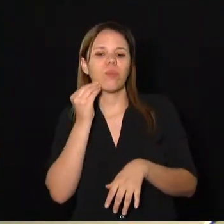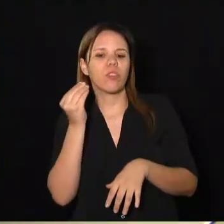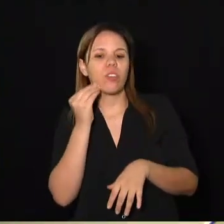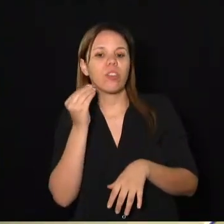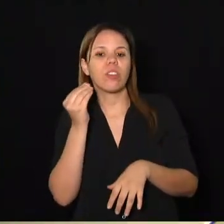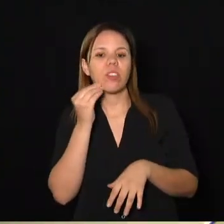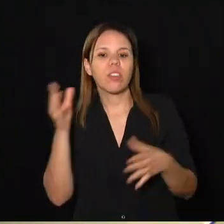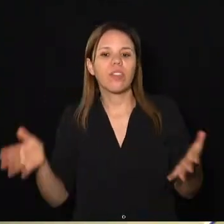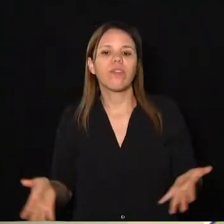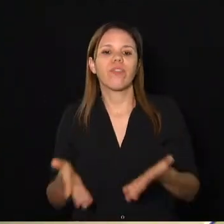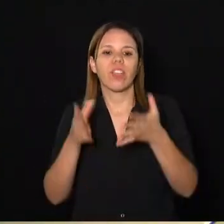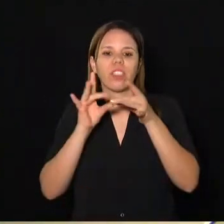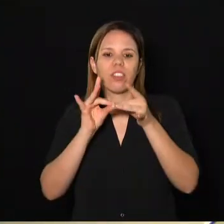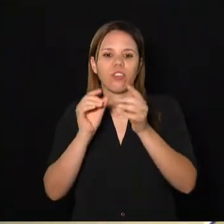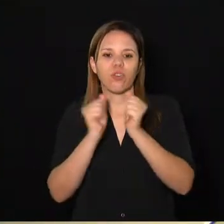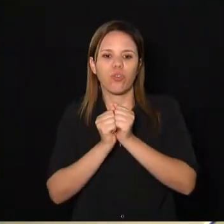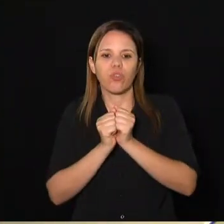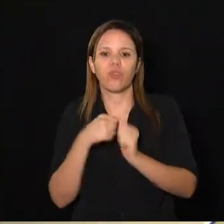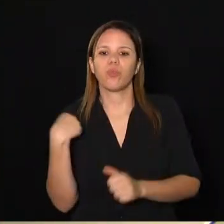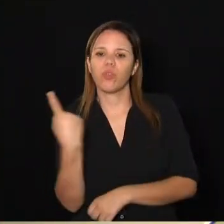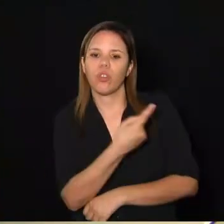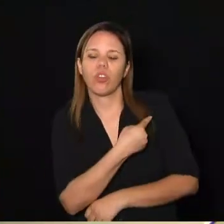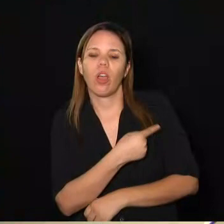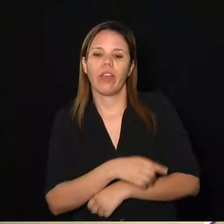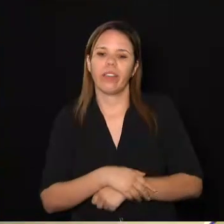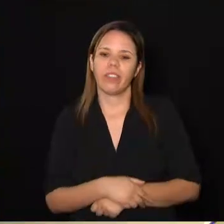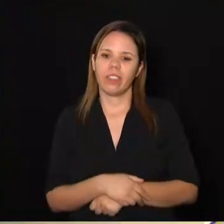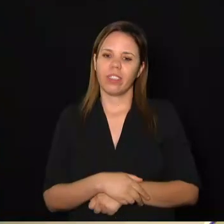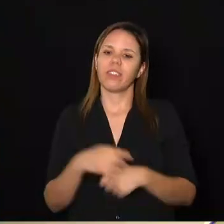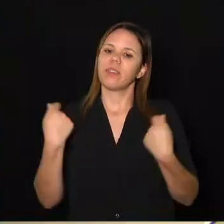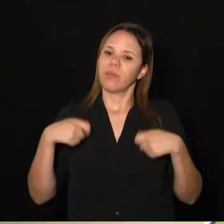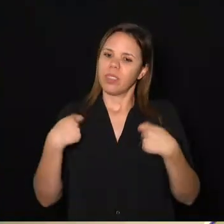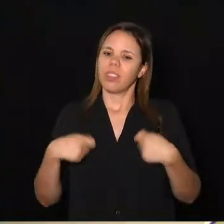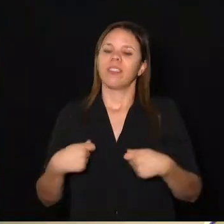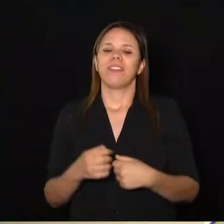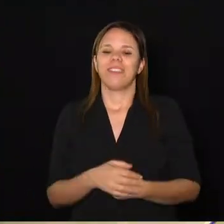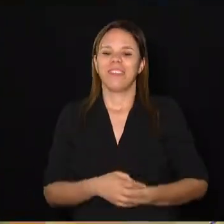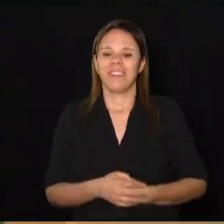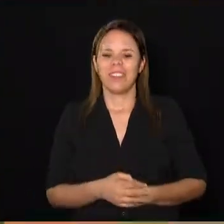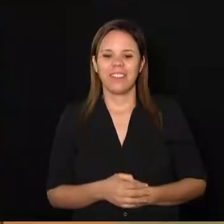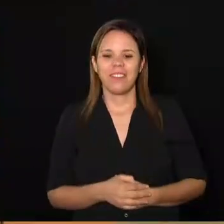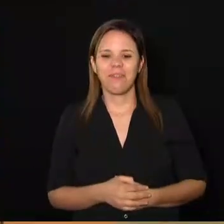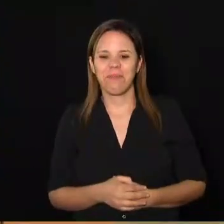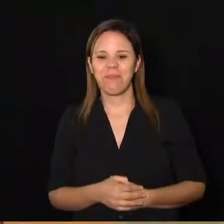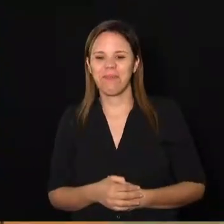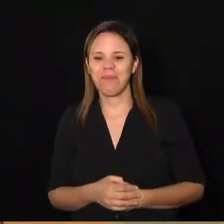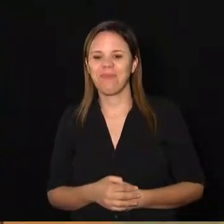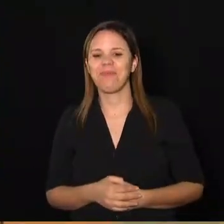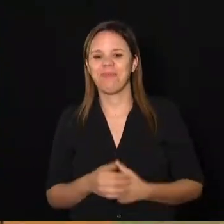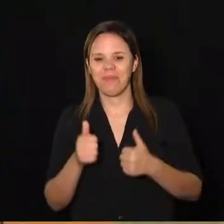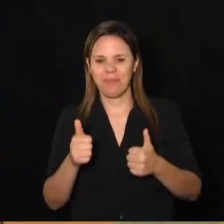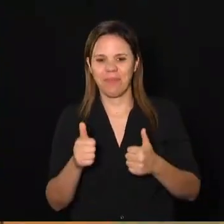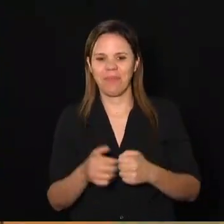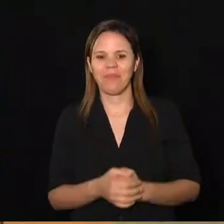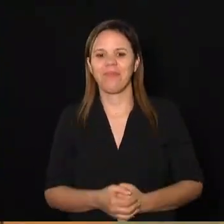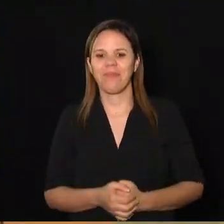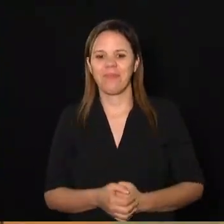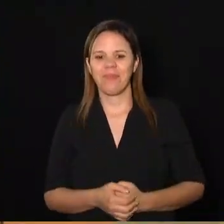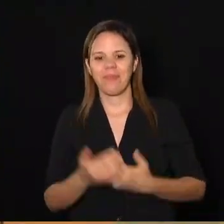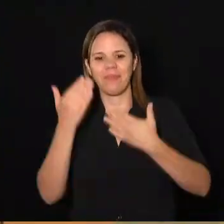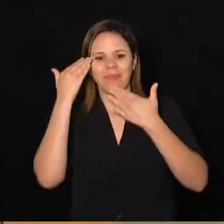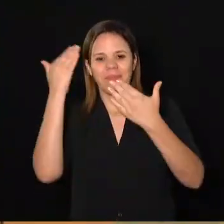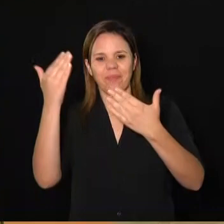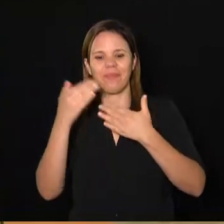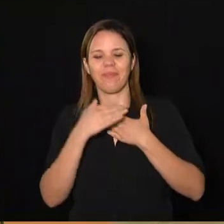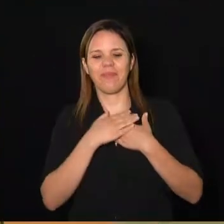façam junto por nós que precisamos tá bom obrigado